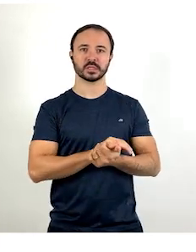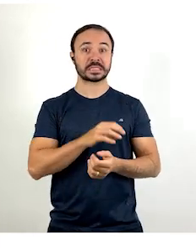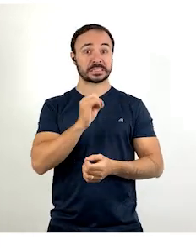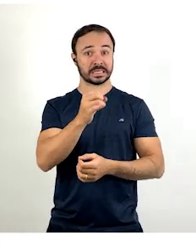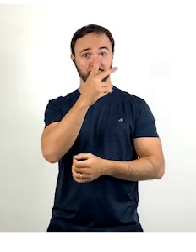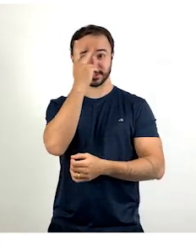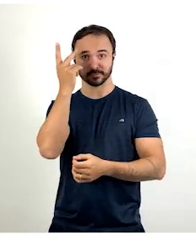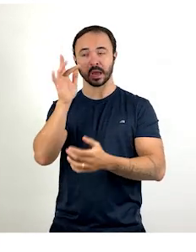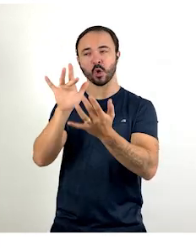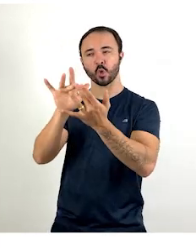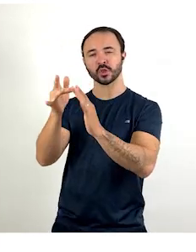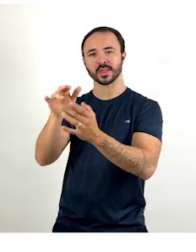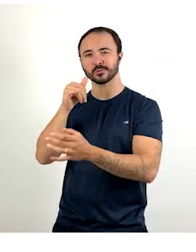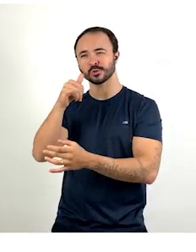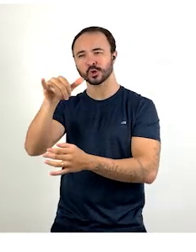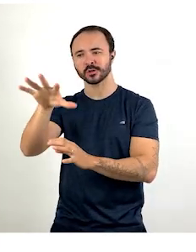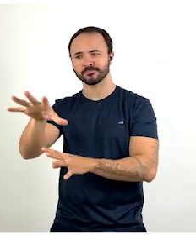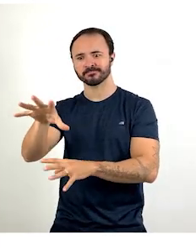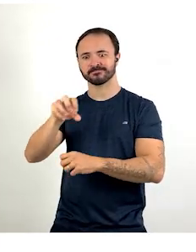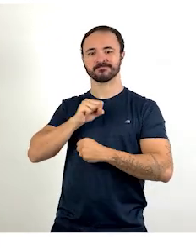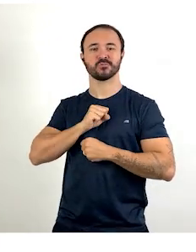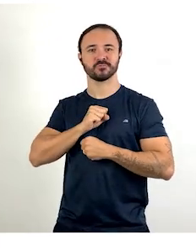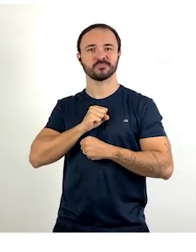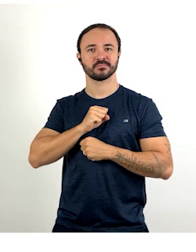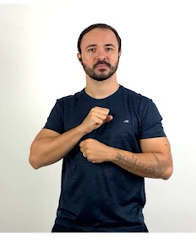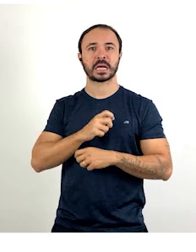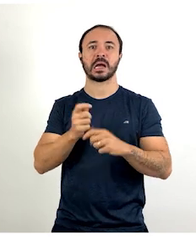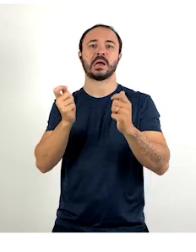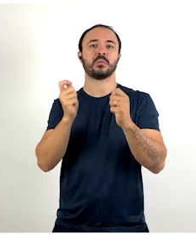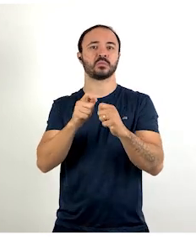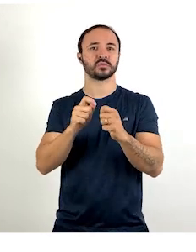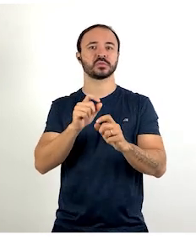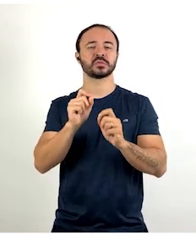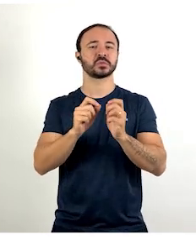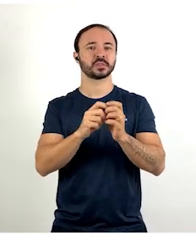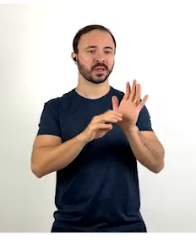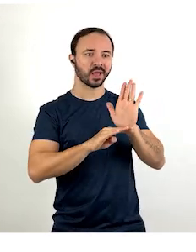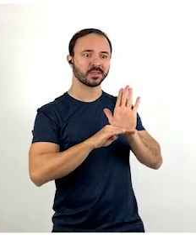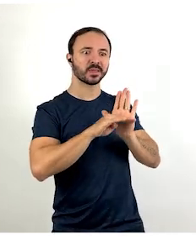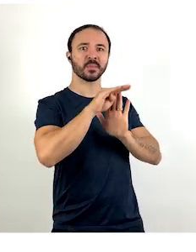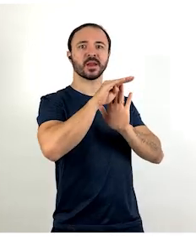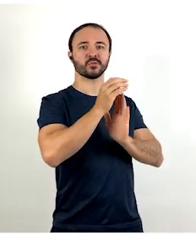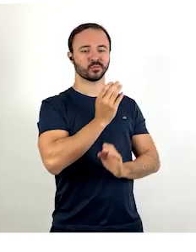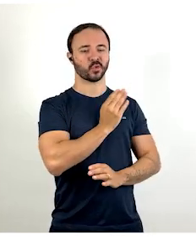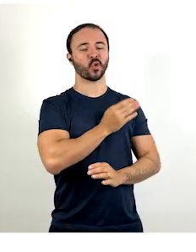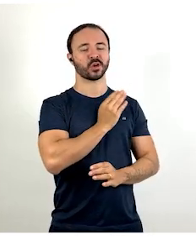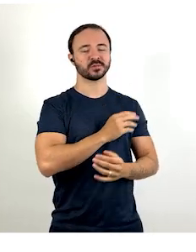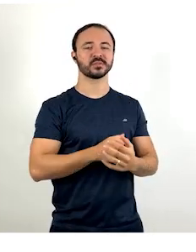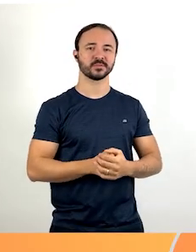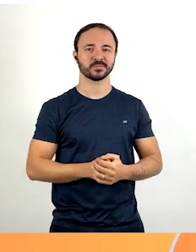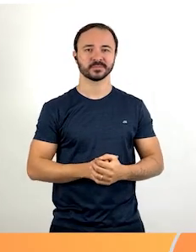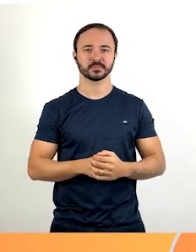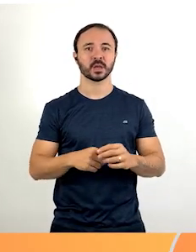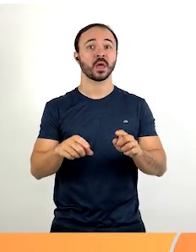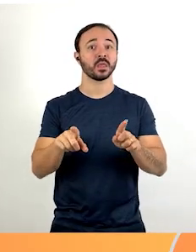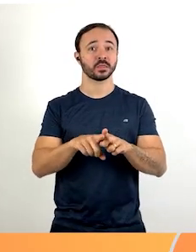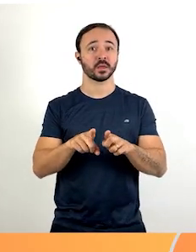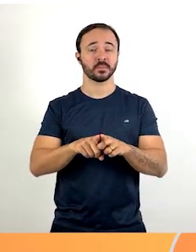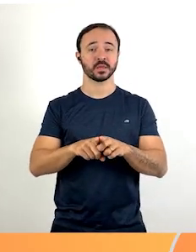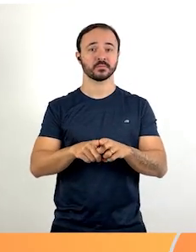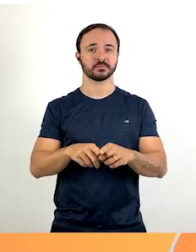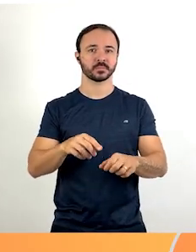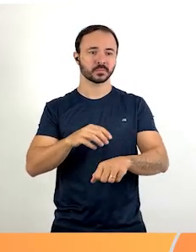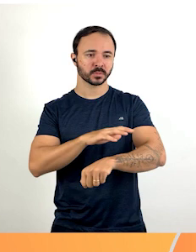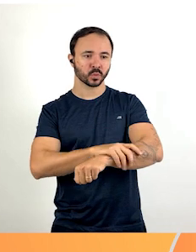intenso que há a morte das células, a destruição de todos os tecidos. e as queimaduras, que podem chegar a 3º